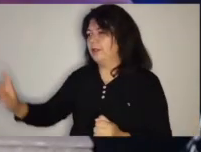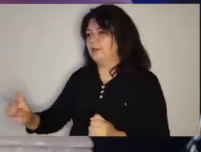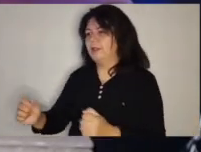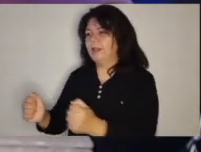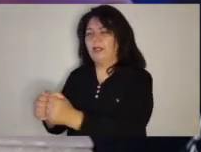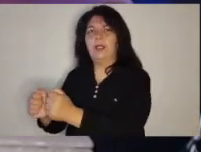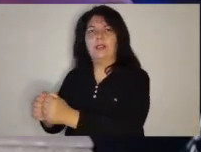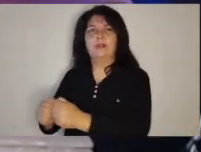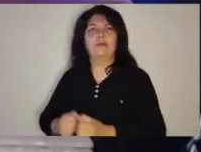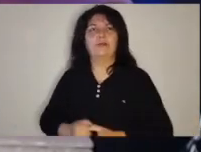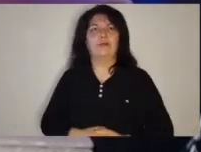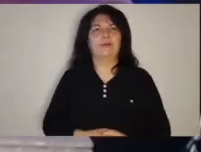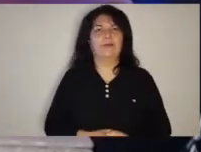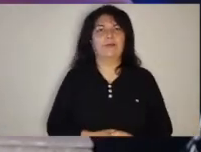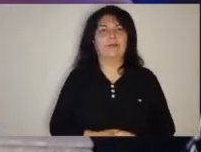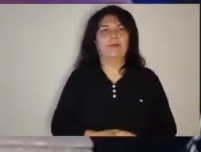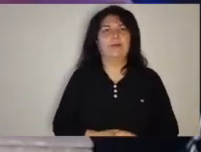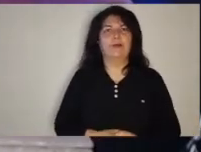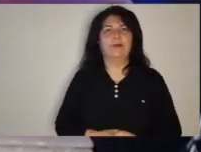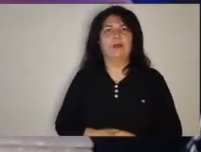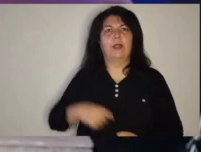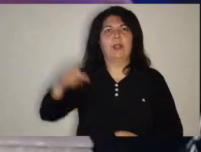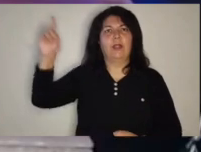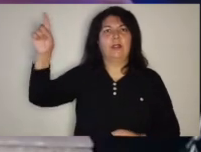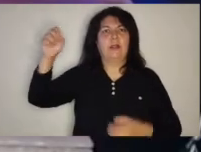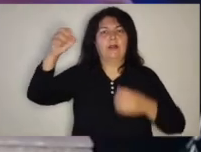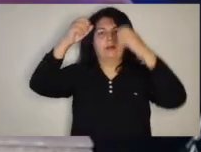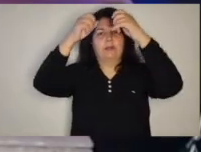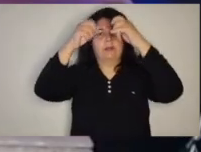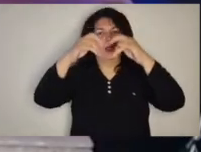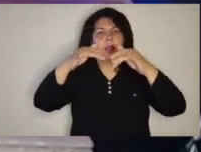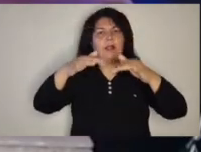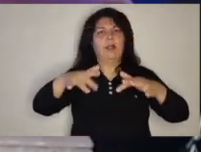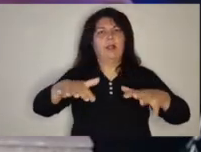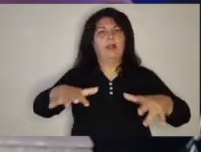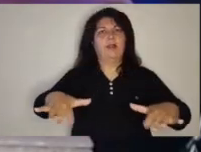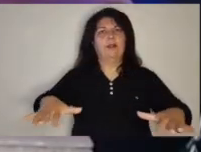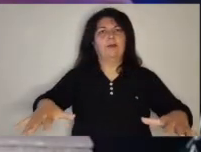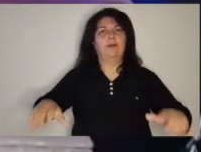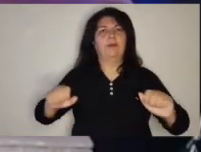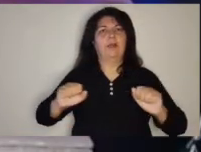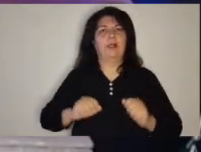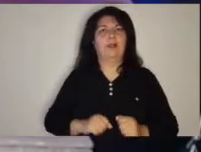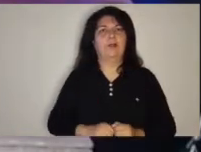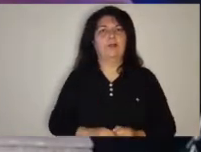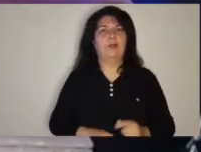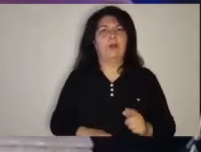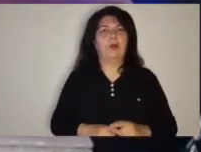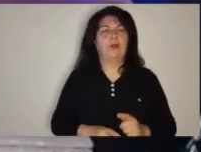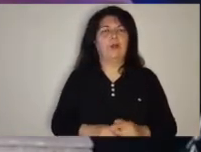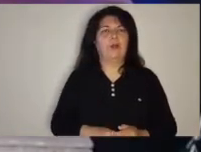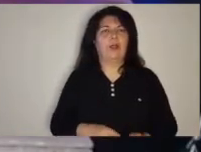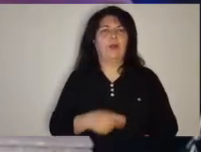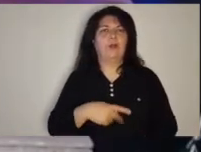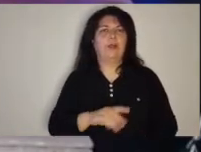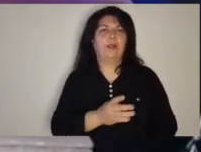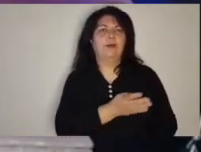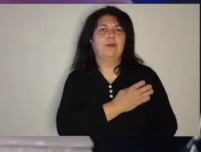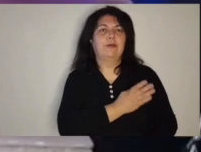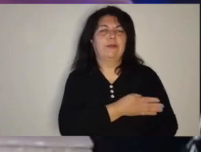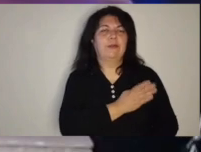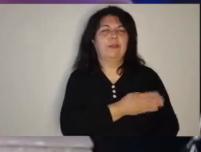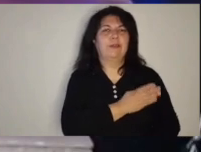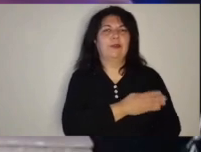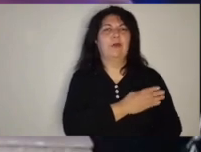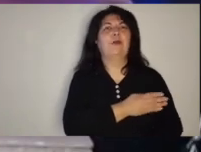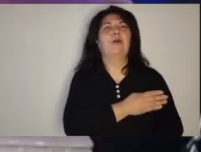estar. Essa é a diferença da vida do Obed-edom. Obed-edom foi abençoado, irmãos, por conta da atitude do seu